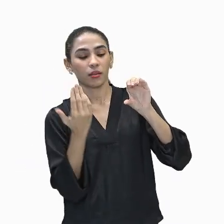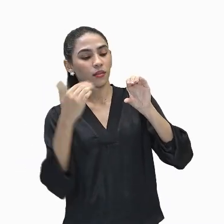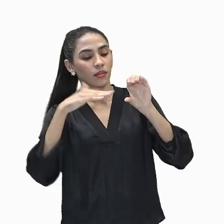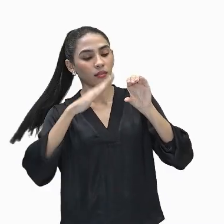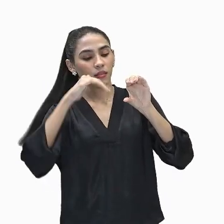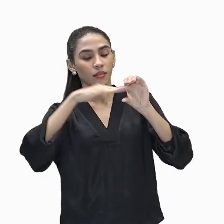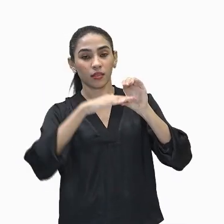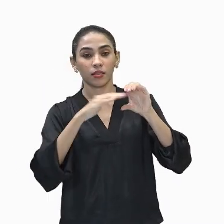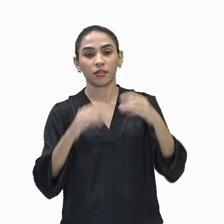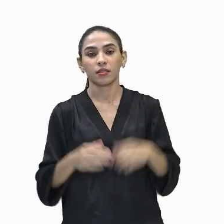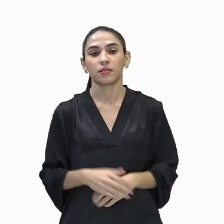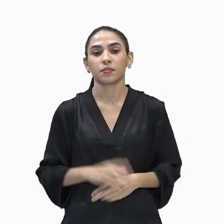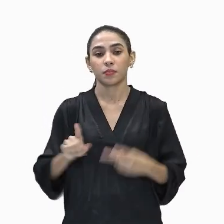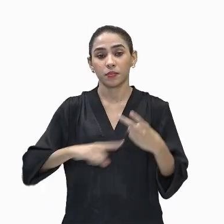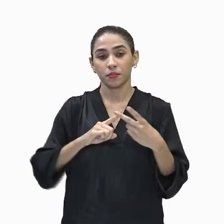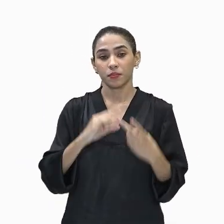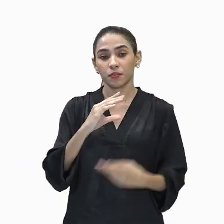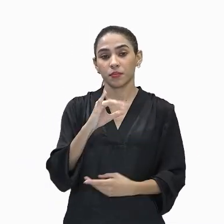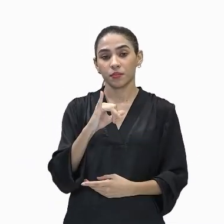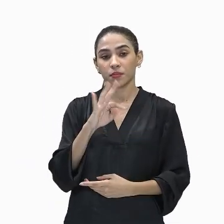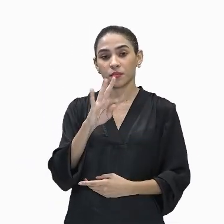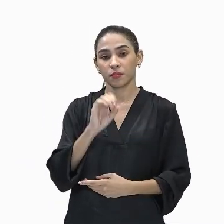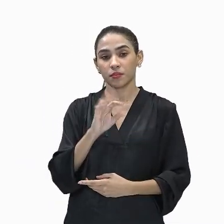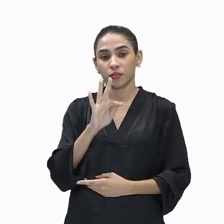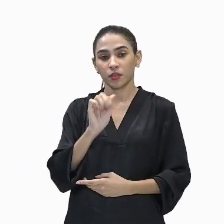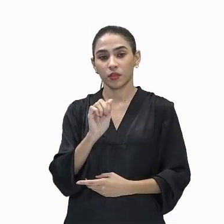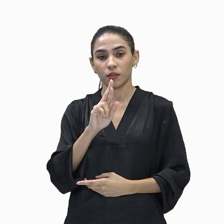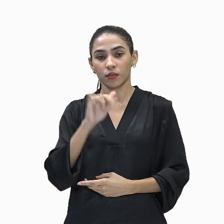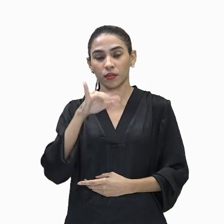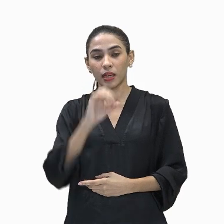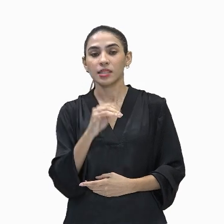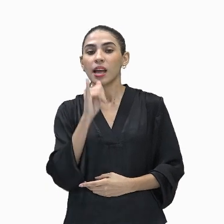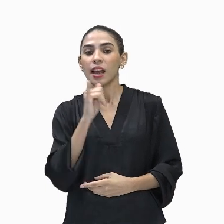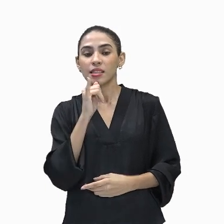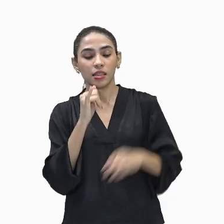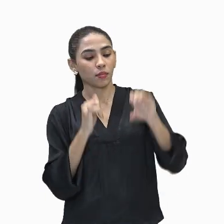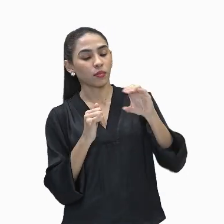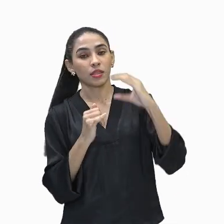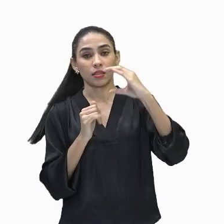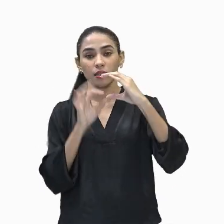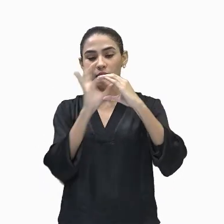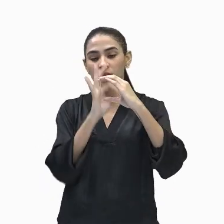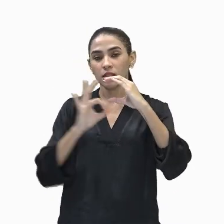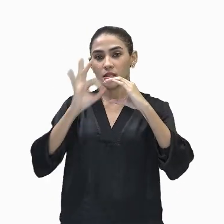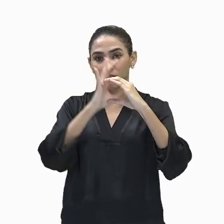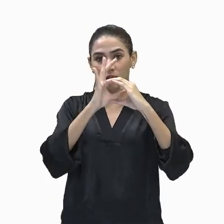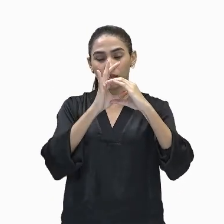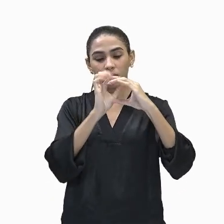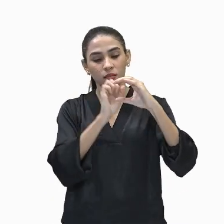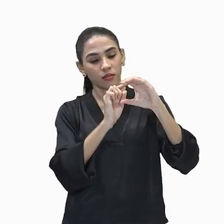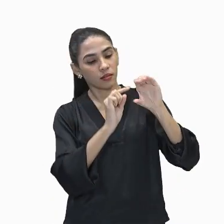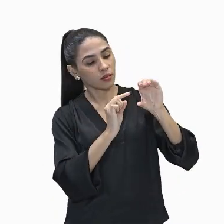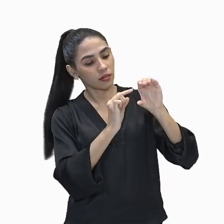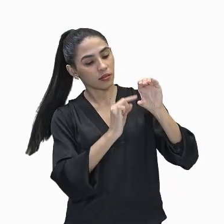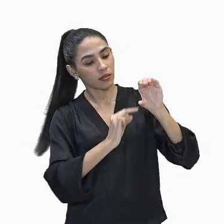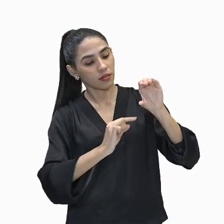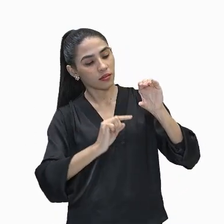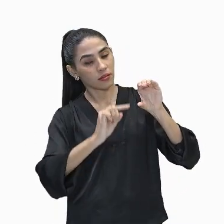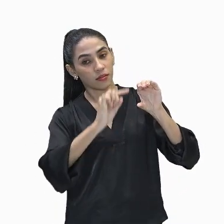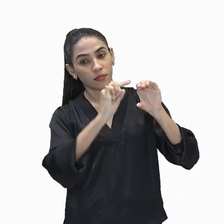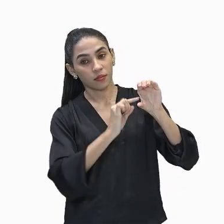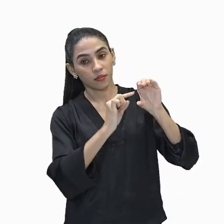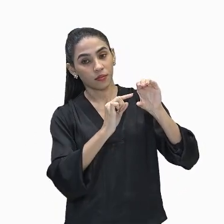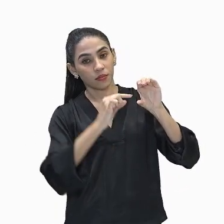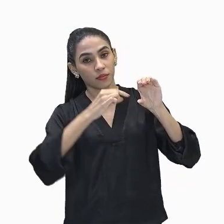uma citofaringe, que é o canal que engloba essas partículas, né? Dentro dessa célula ele vai fazer ali,